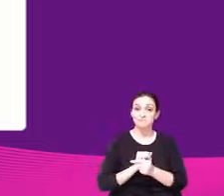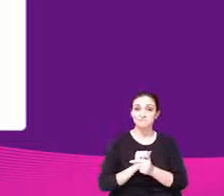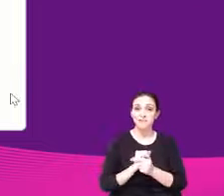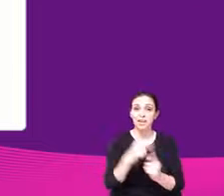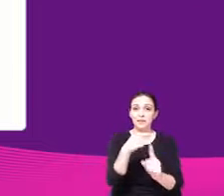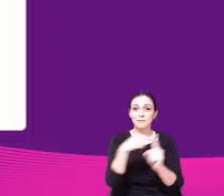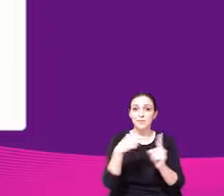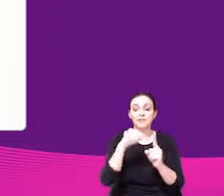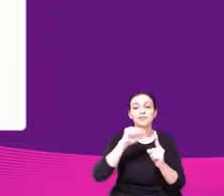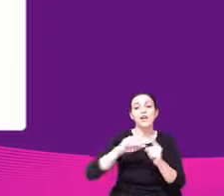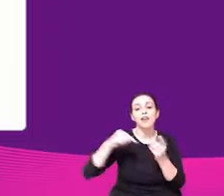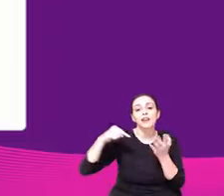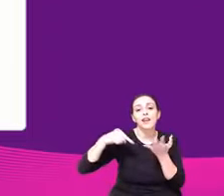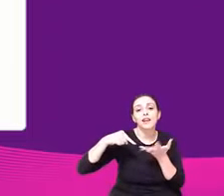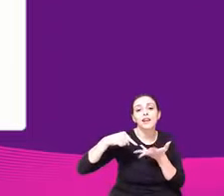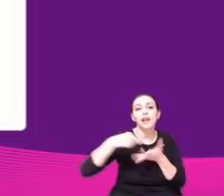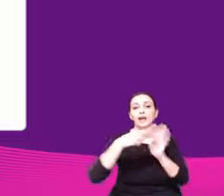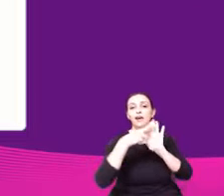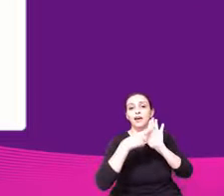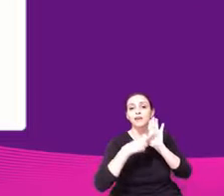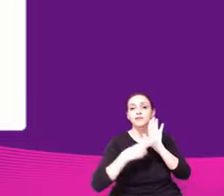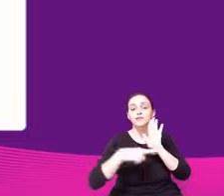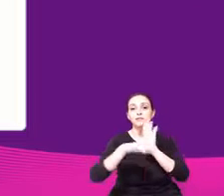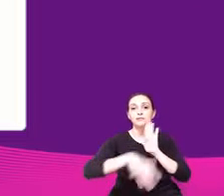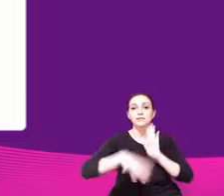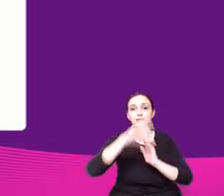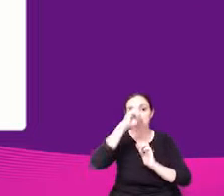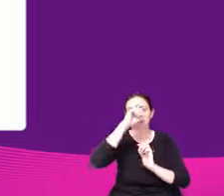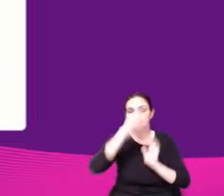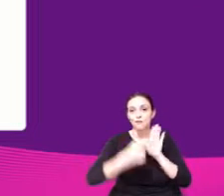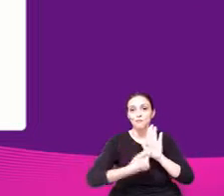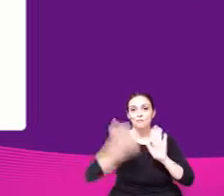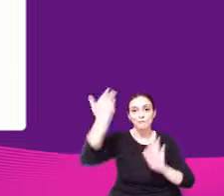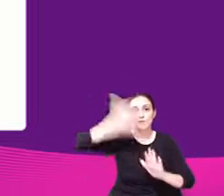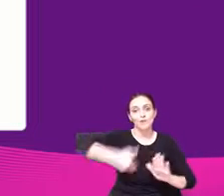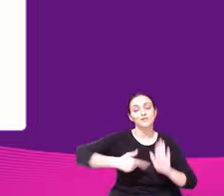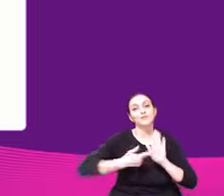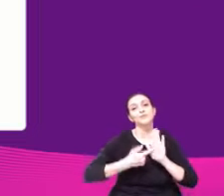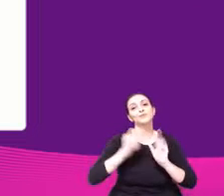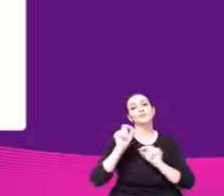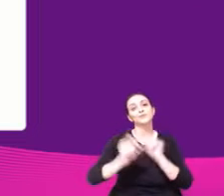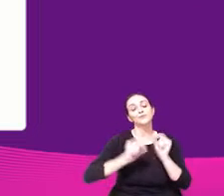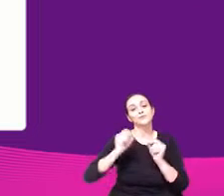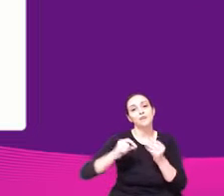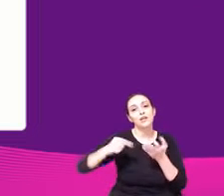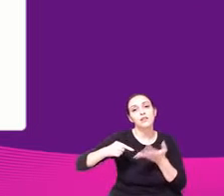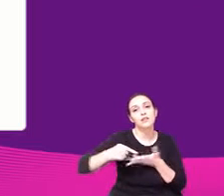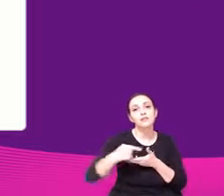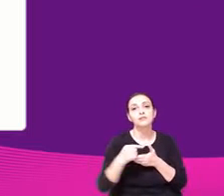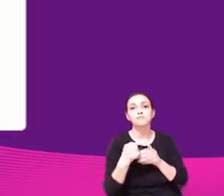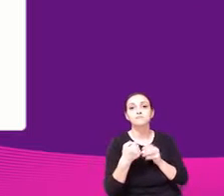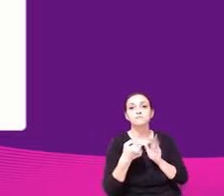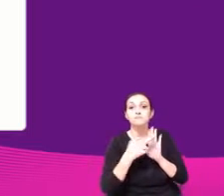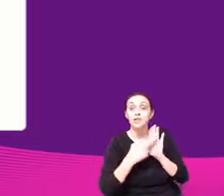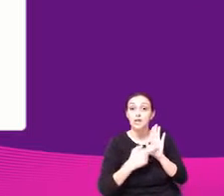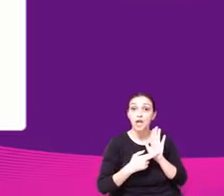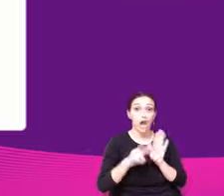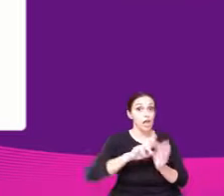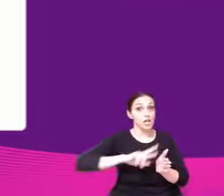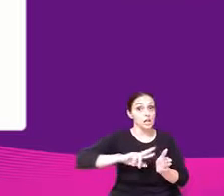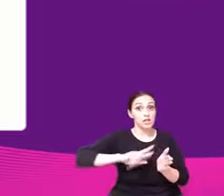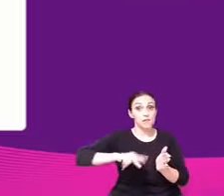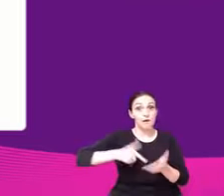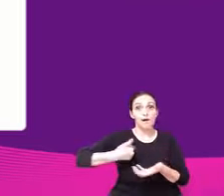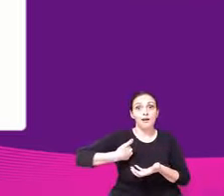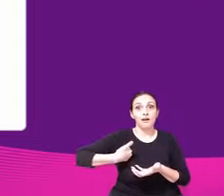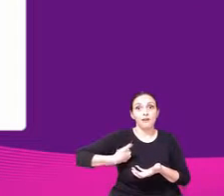em diretrizes clínicas baseadas em evidência que mostram quais são as medidas não farmacológicas